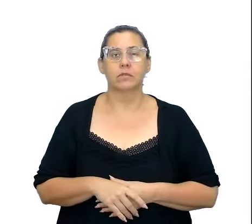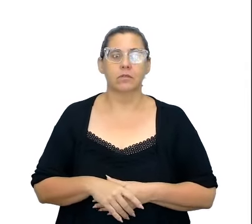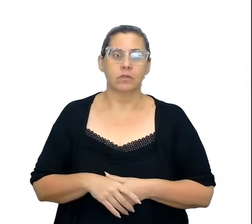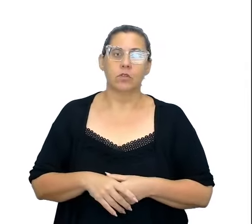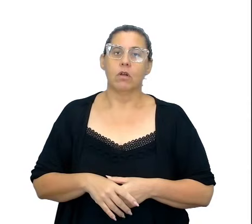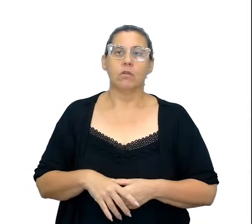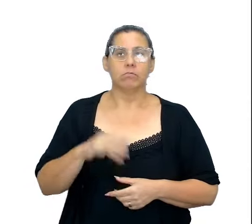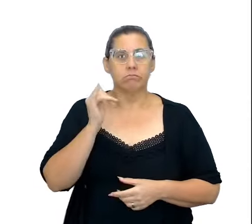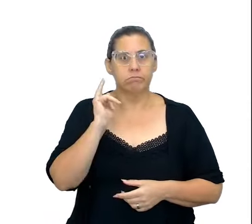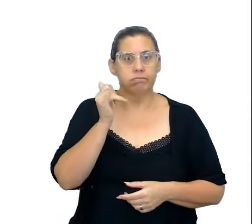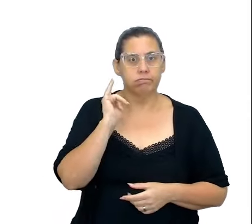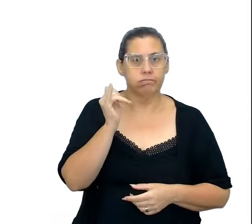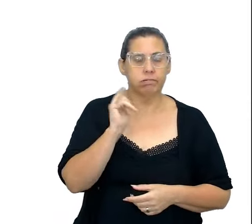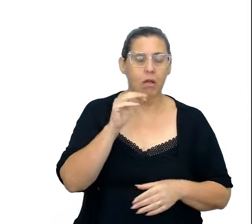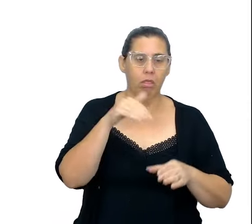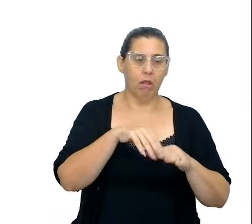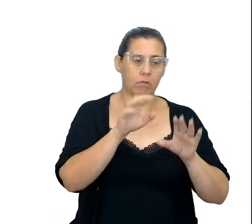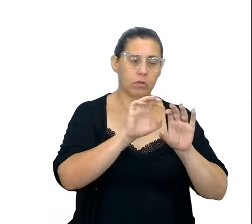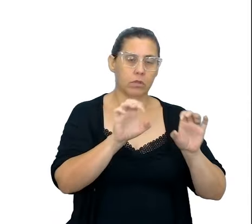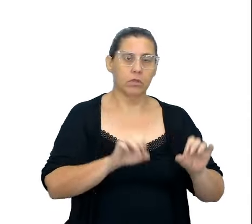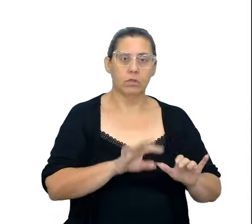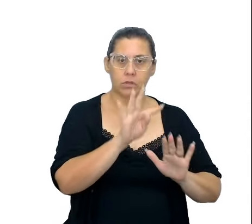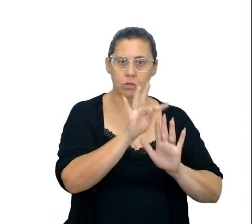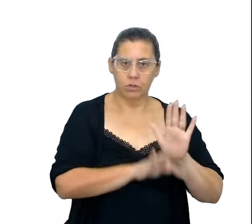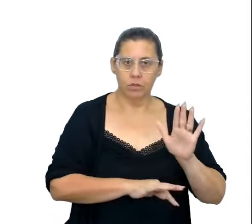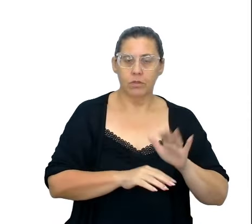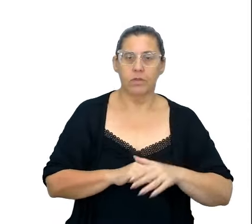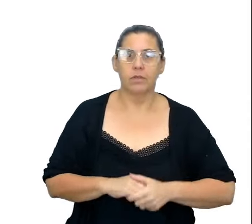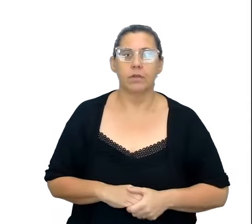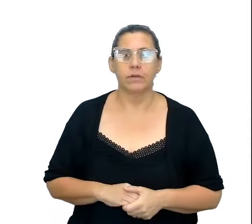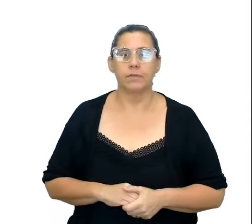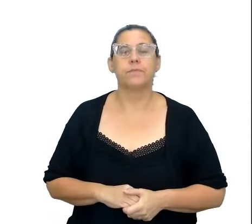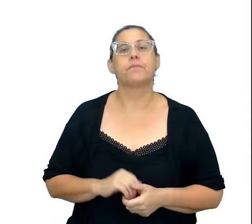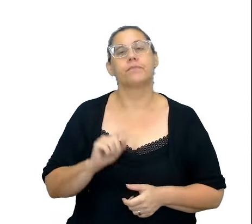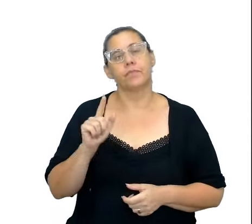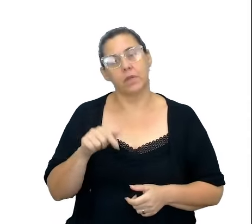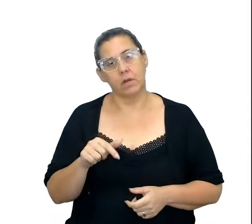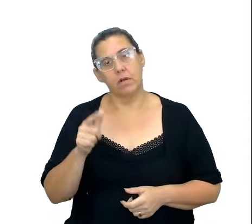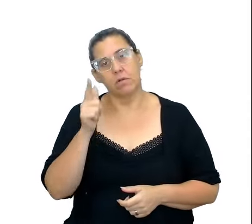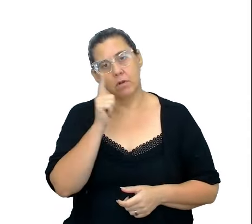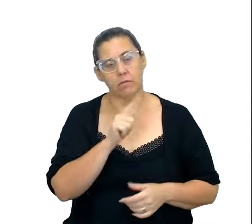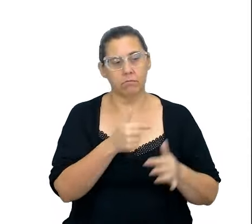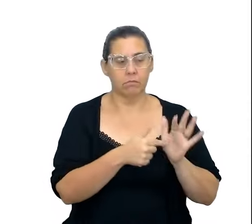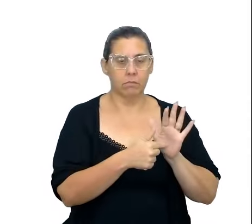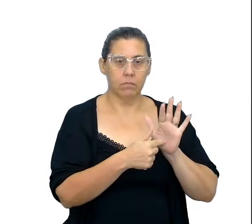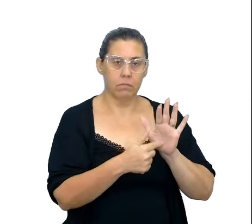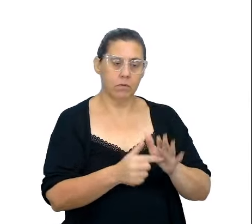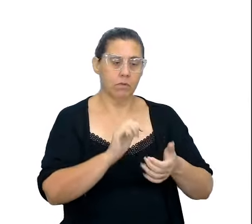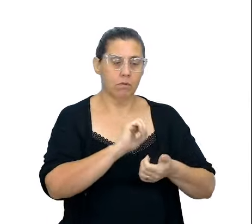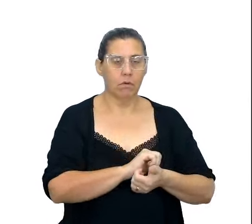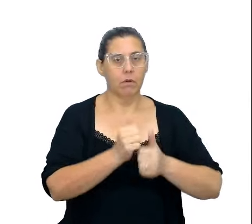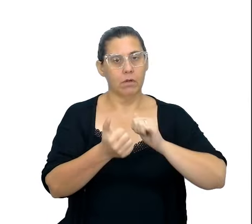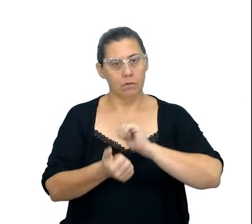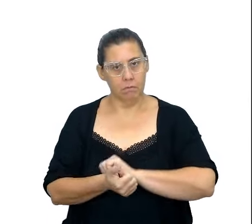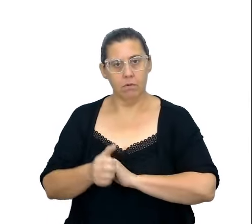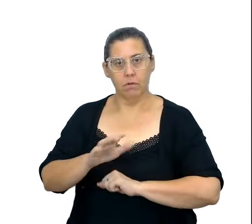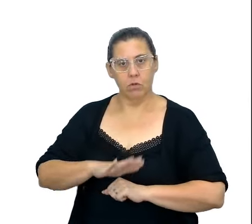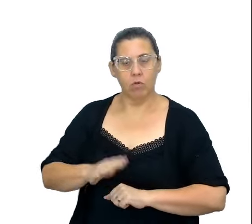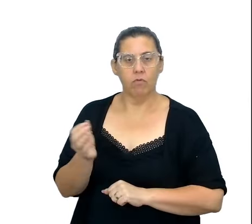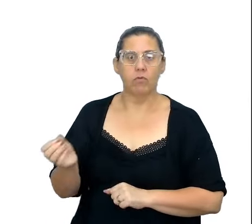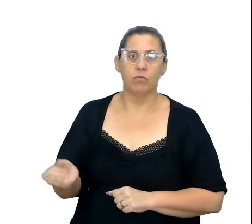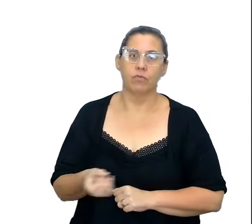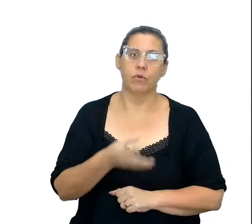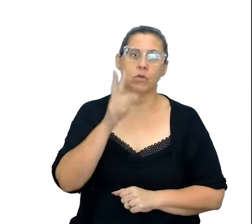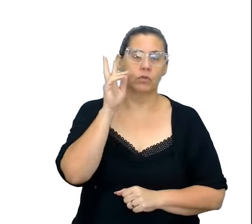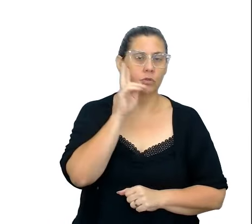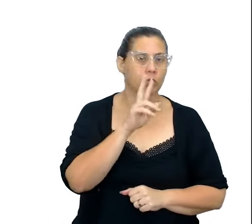narrativa, colocando dentro da estrutura do texto narrativo que ele vai produzir, adaptando a uma história que ele